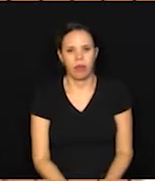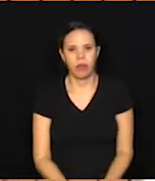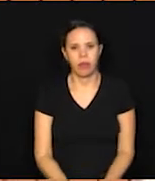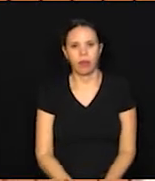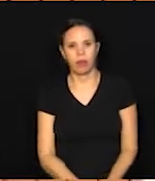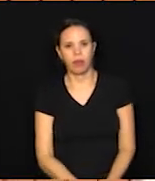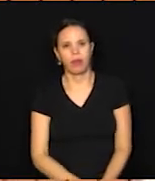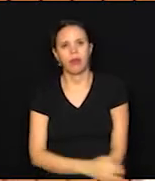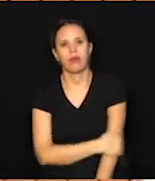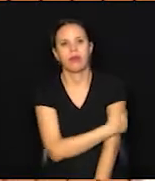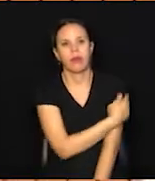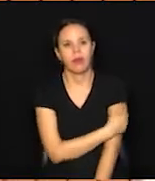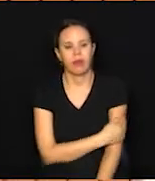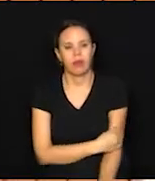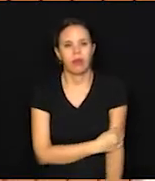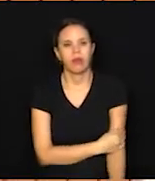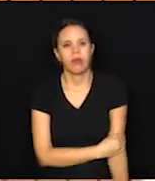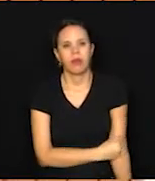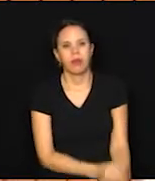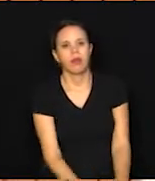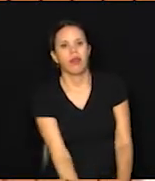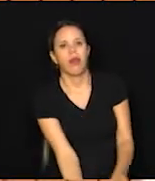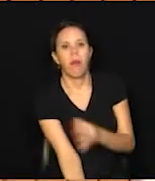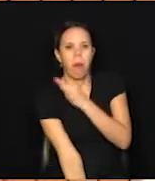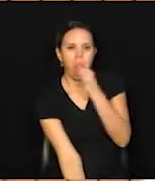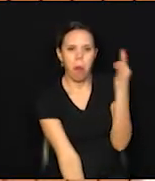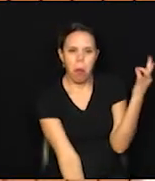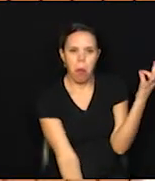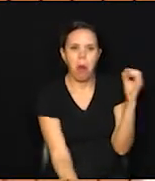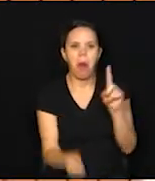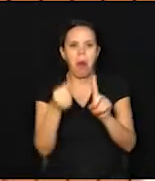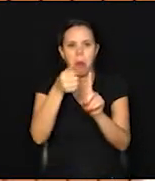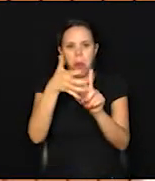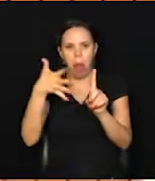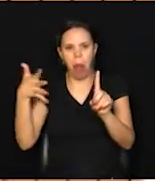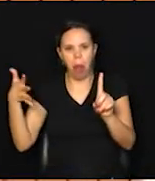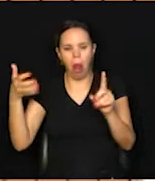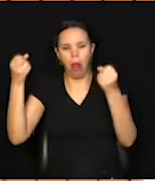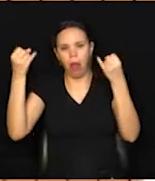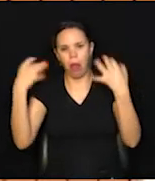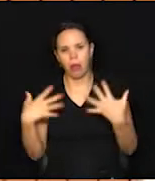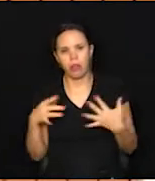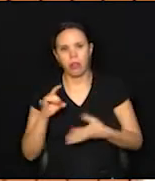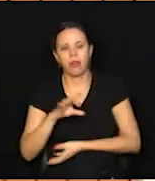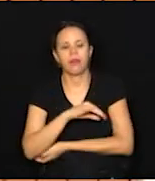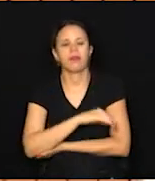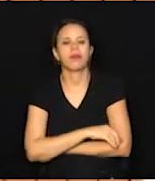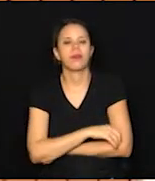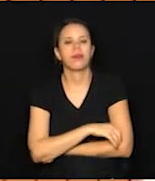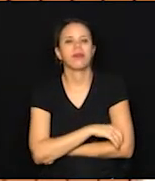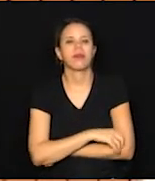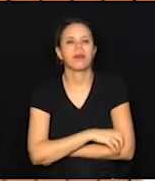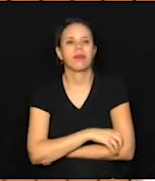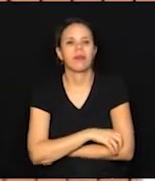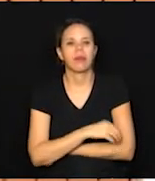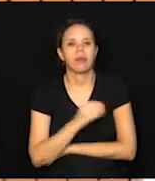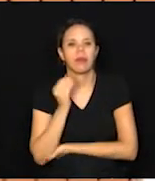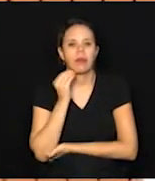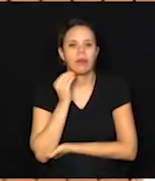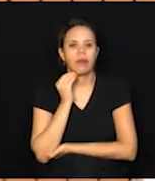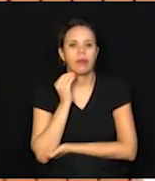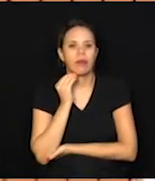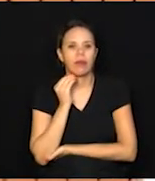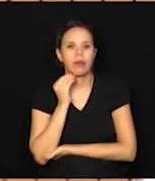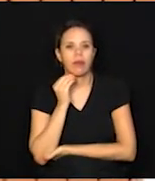Não, doutor Sérgio, foi boa a sua explanação. Nós vamos só dar uma oportunidade